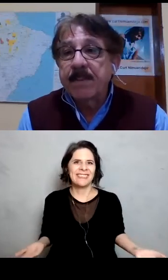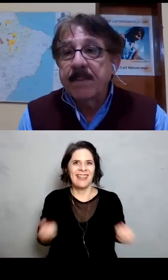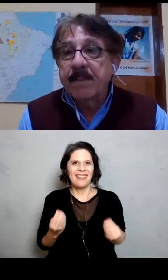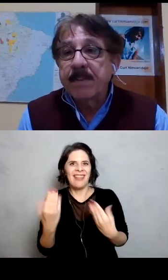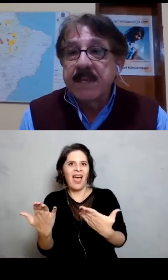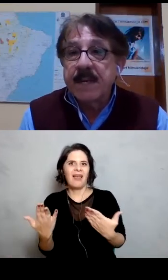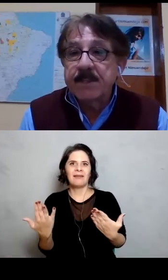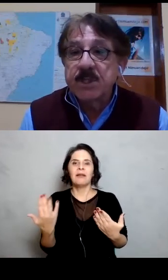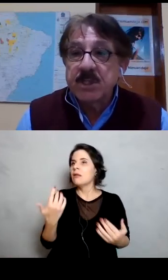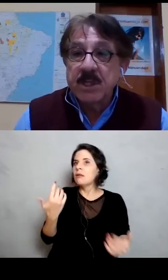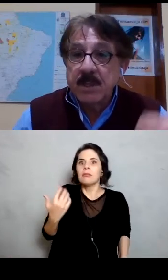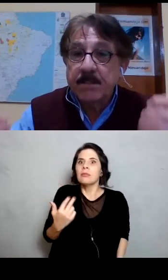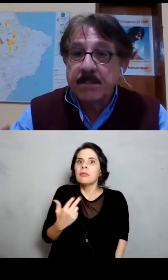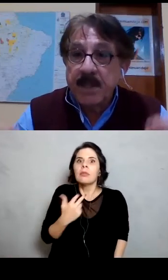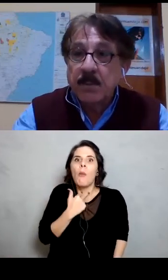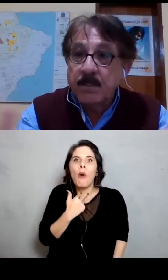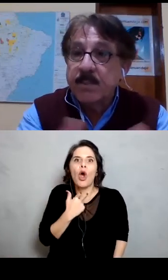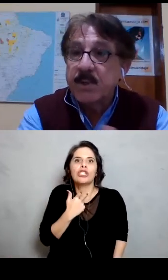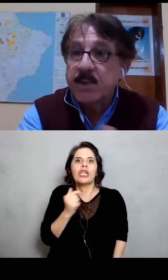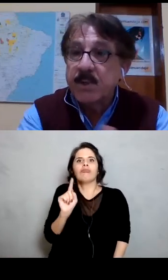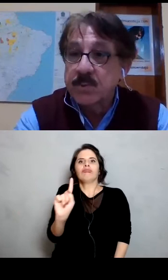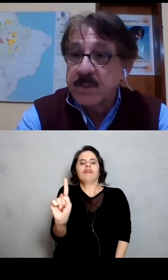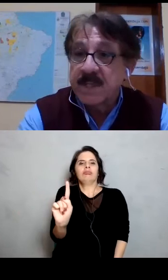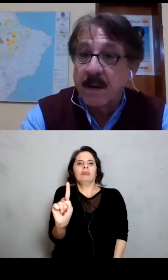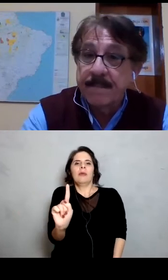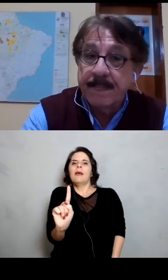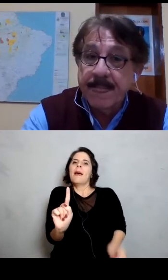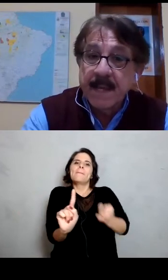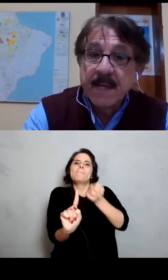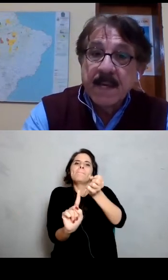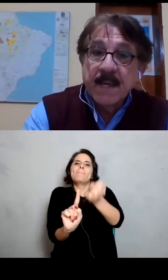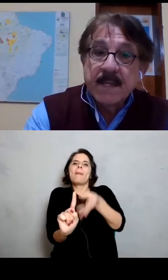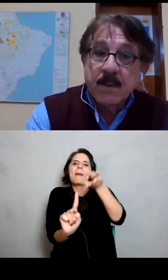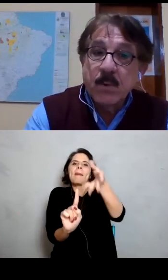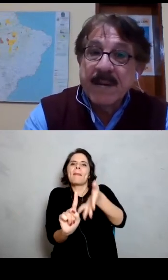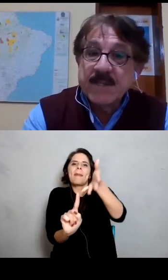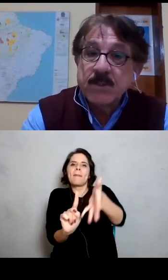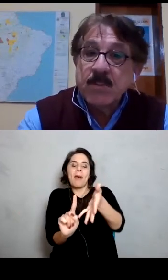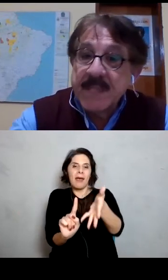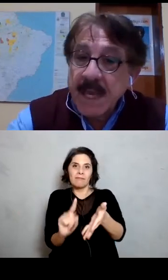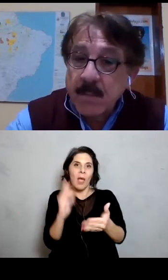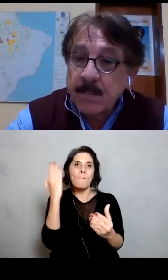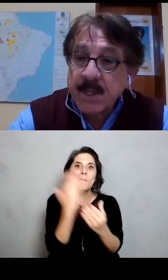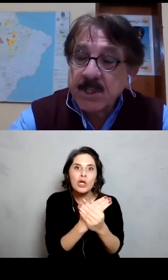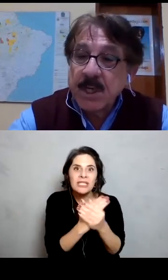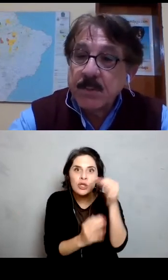Isso. No Brasil, um estrangeiro pode pedir o direito